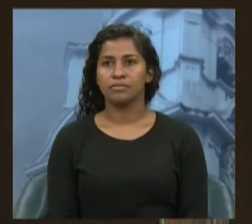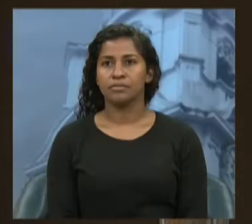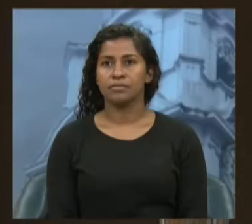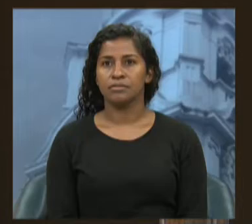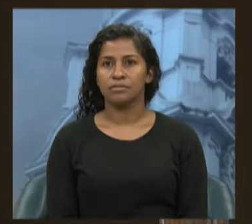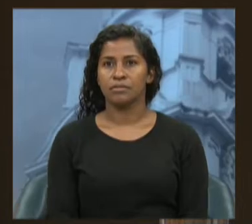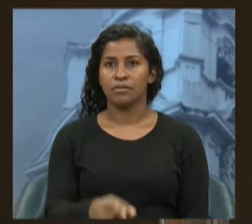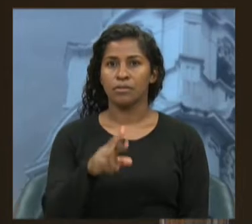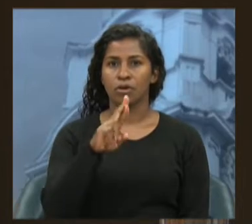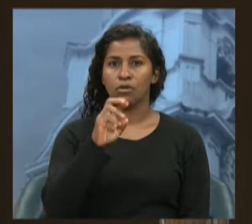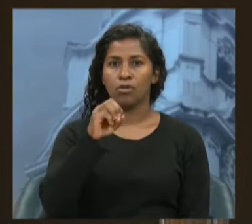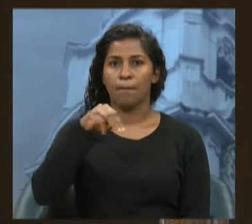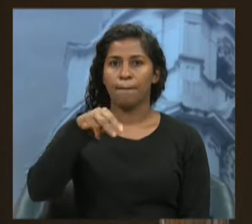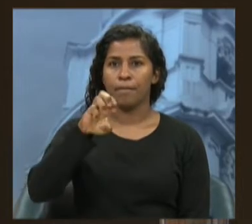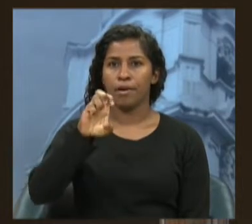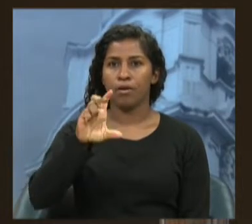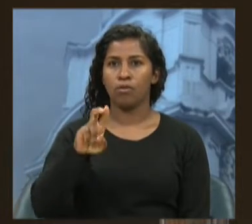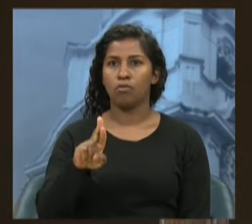Romeu Vitor Costa.